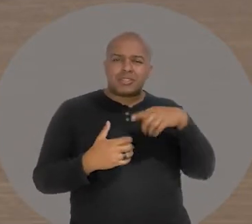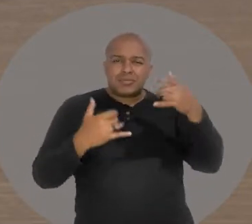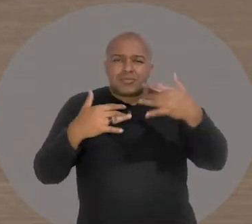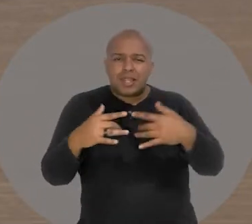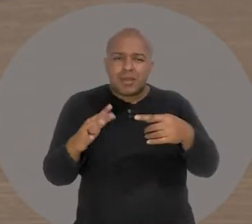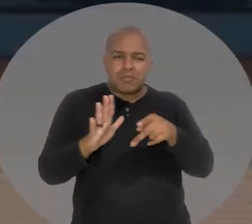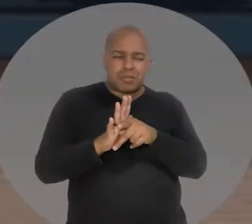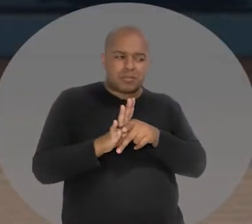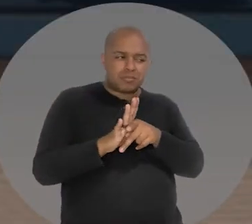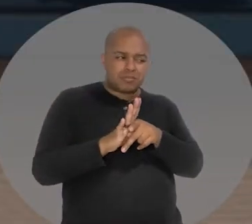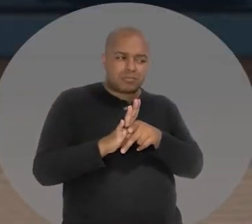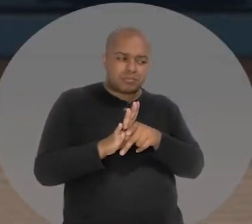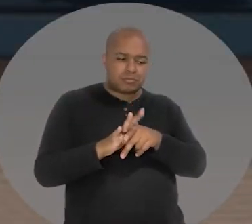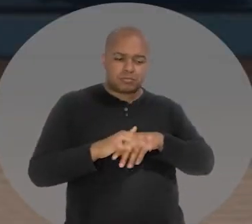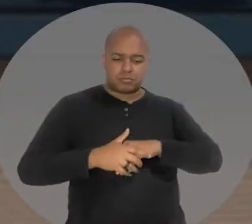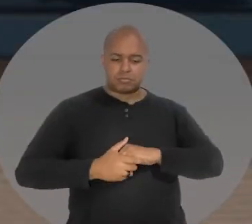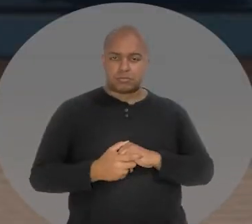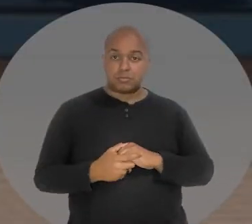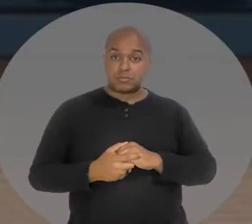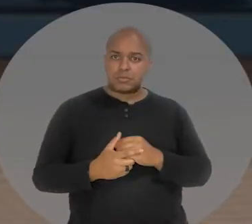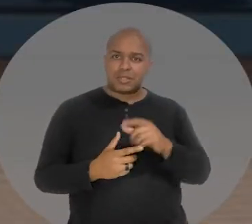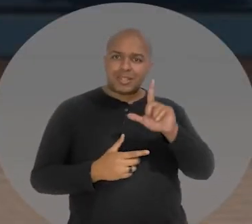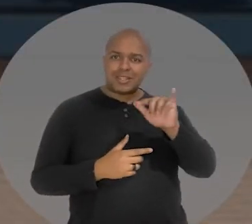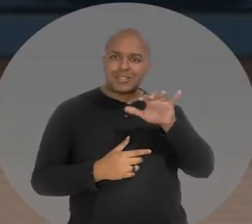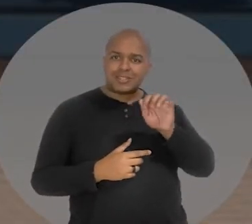falamos da Lígia